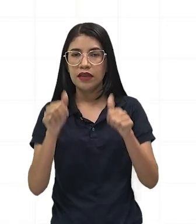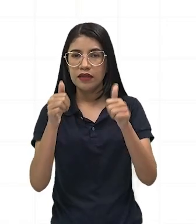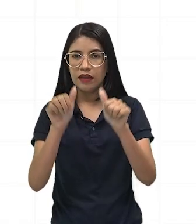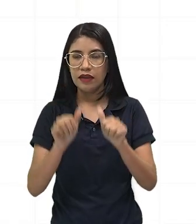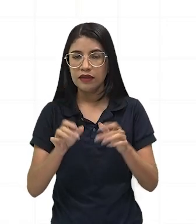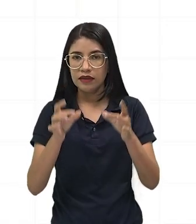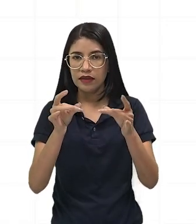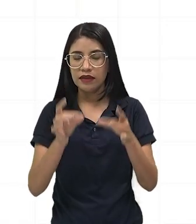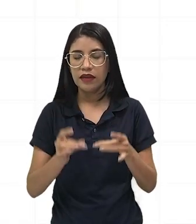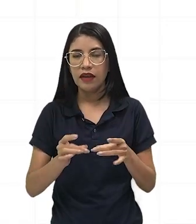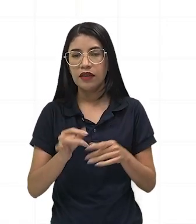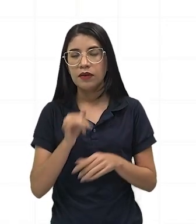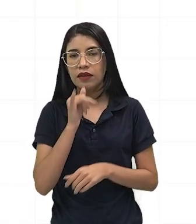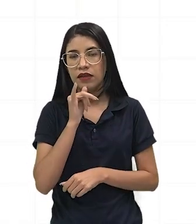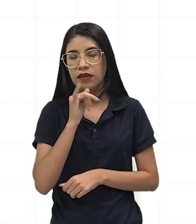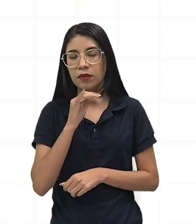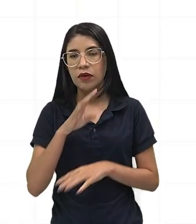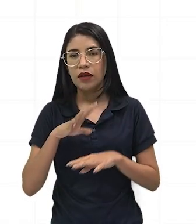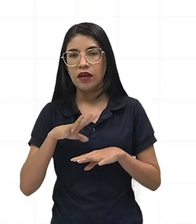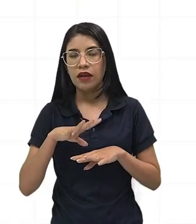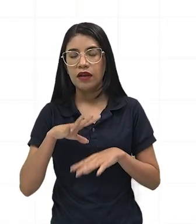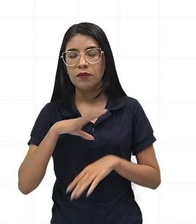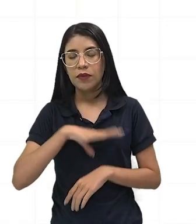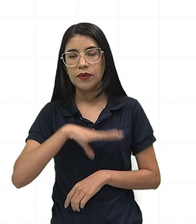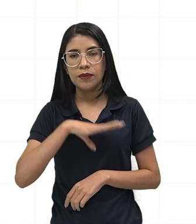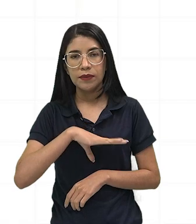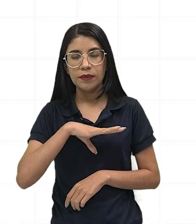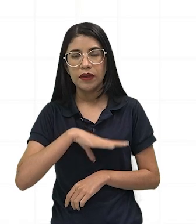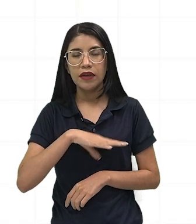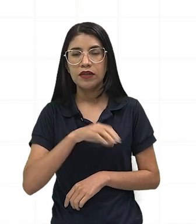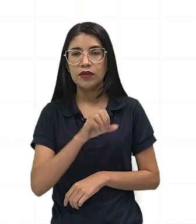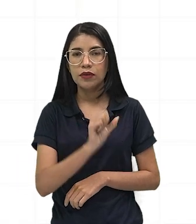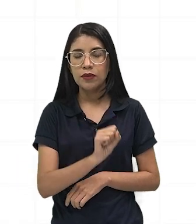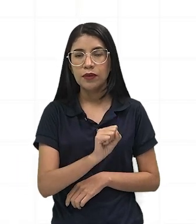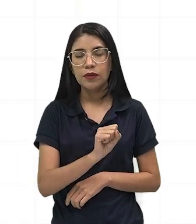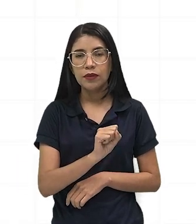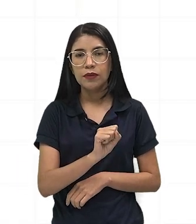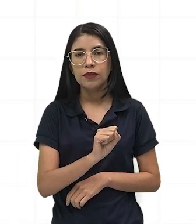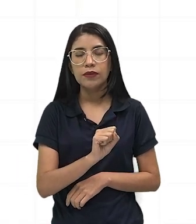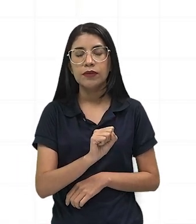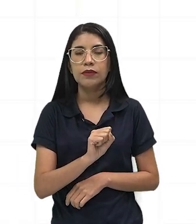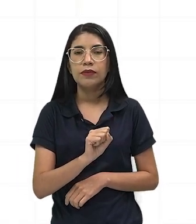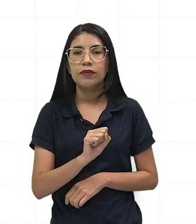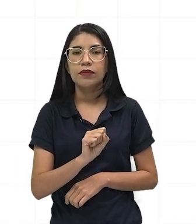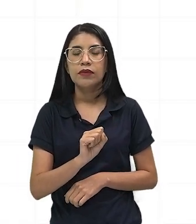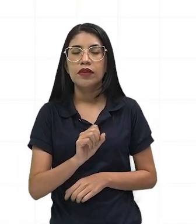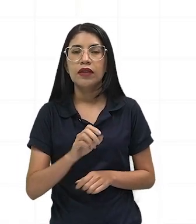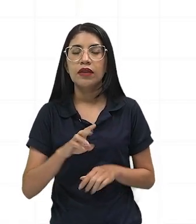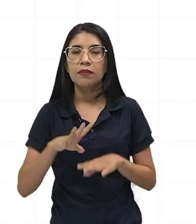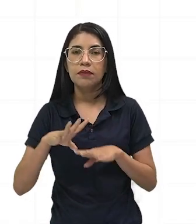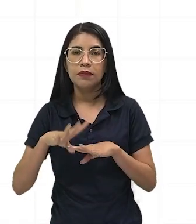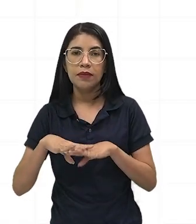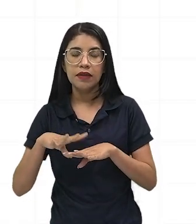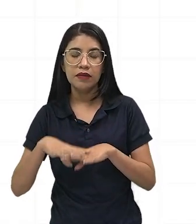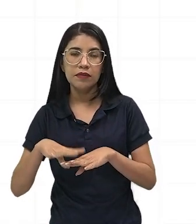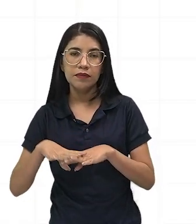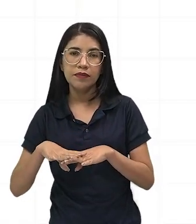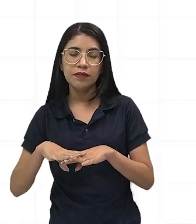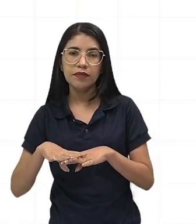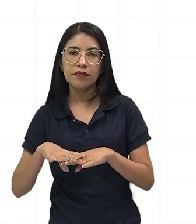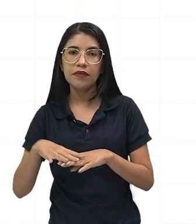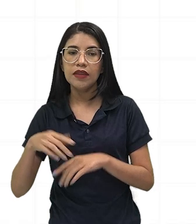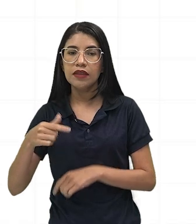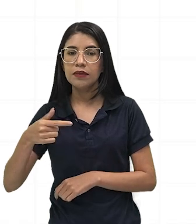língua portuguesa, ele tirou 8. Em matemática, no mesmo período, né? Ele já